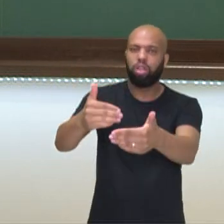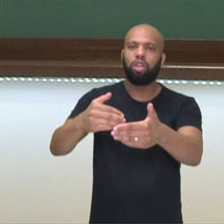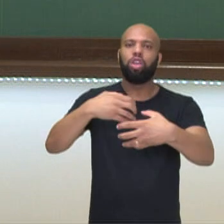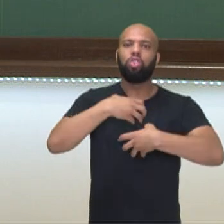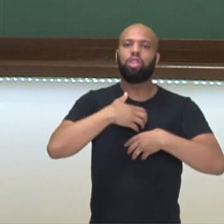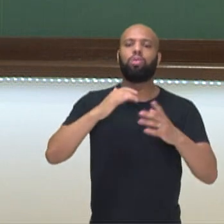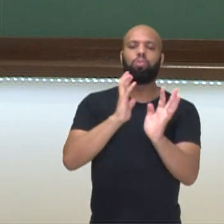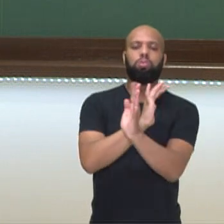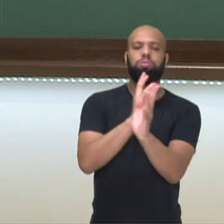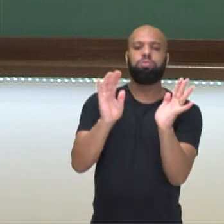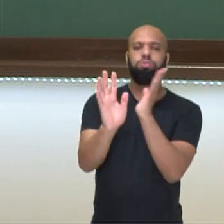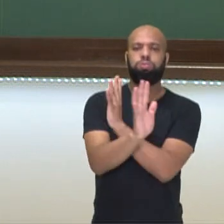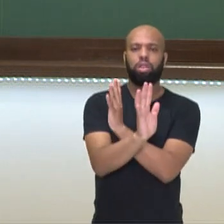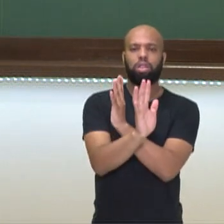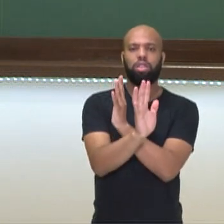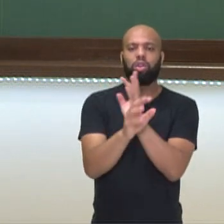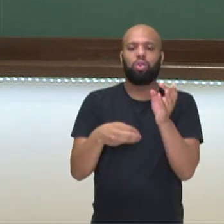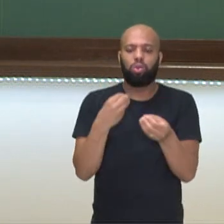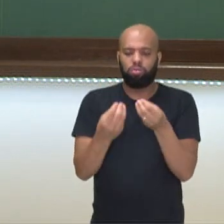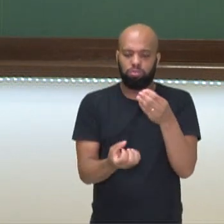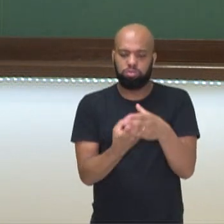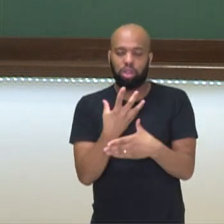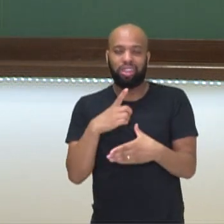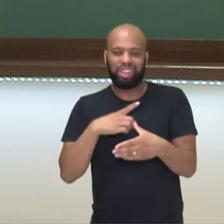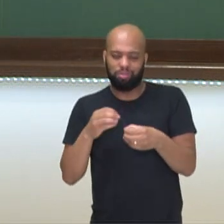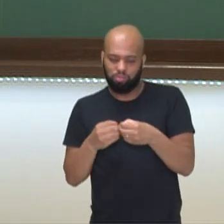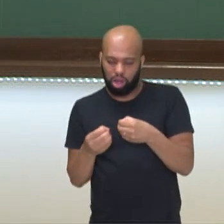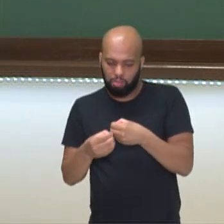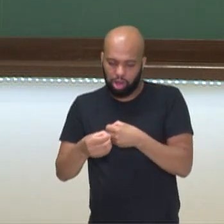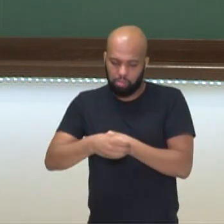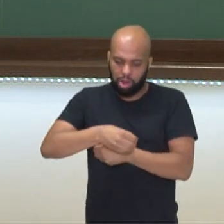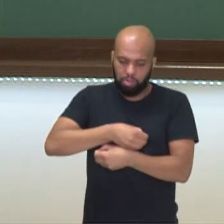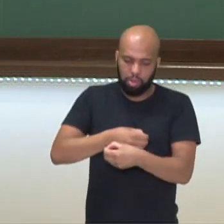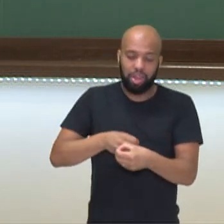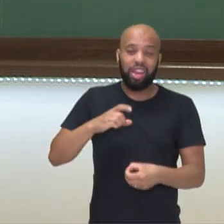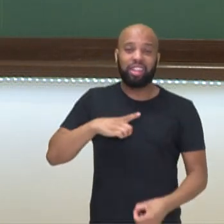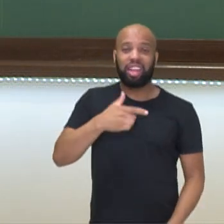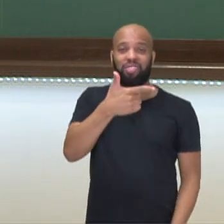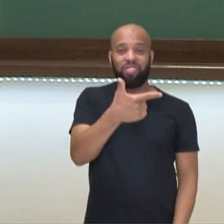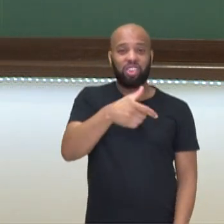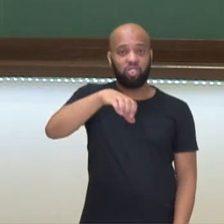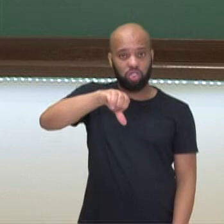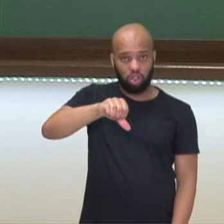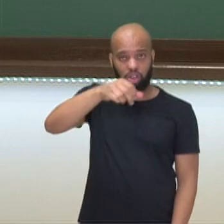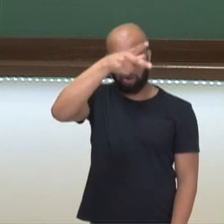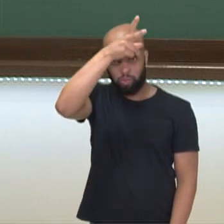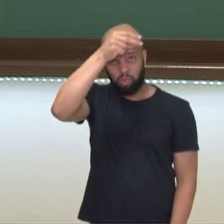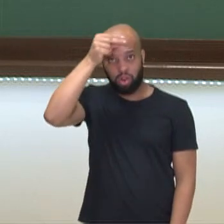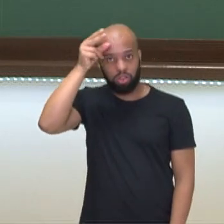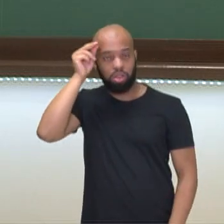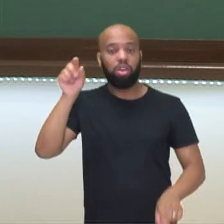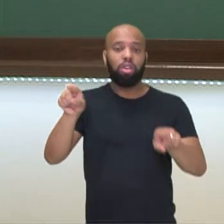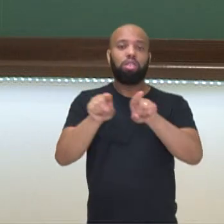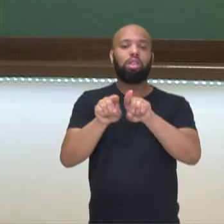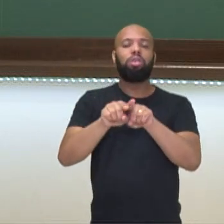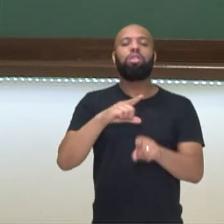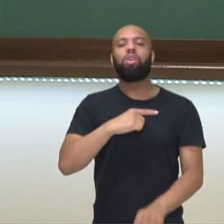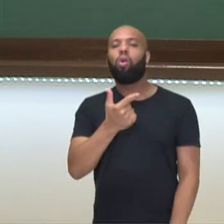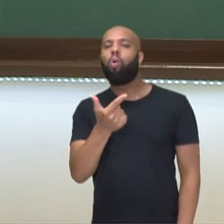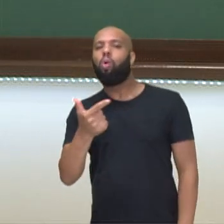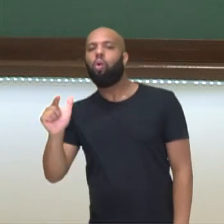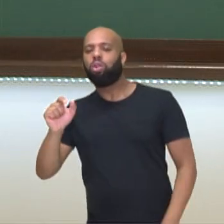de formação dessa região metropolitana capitaneada por 29 municípios, mas também existem outras